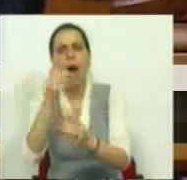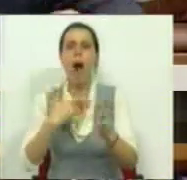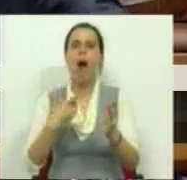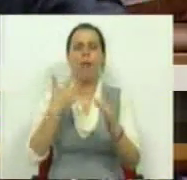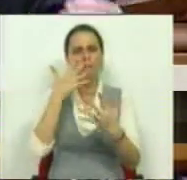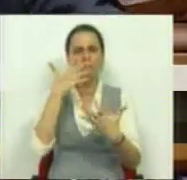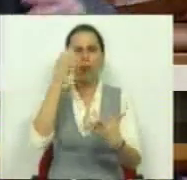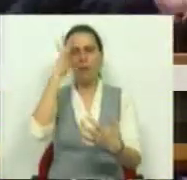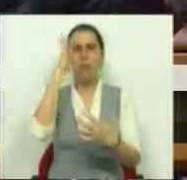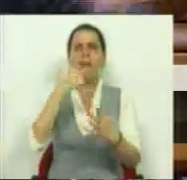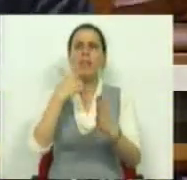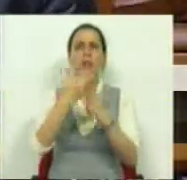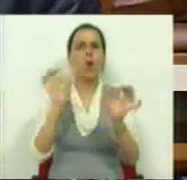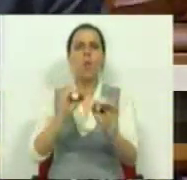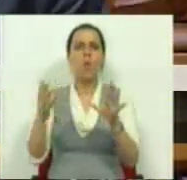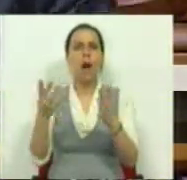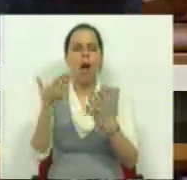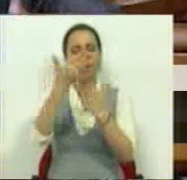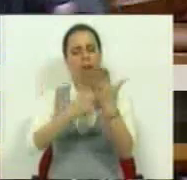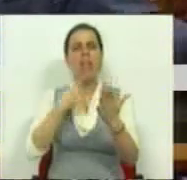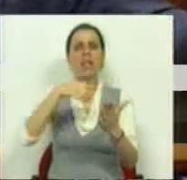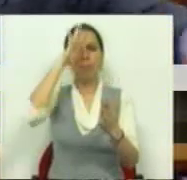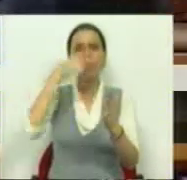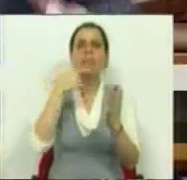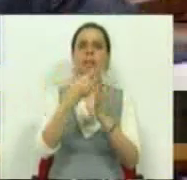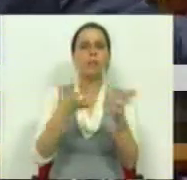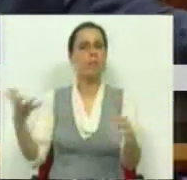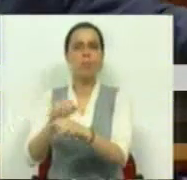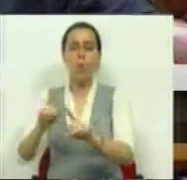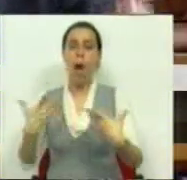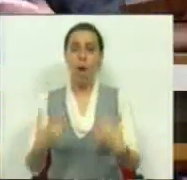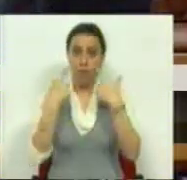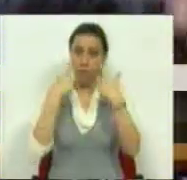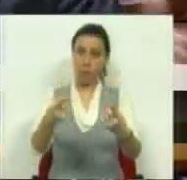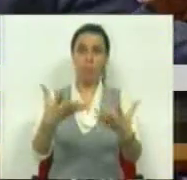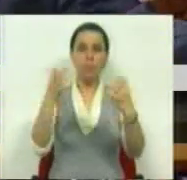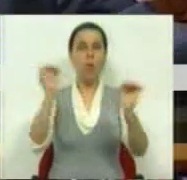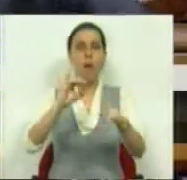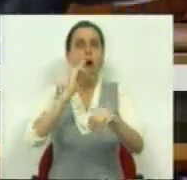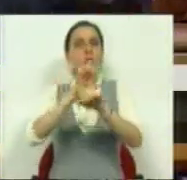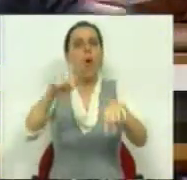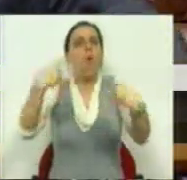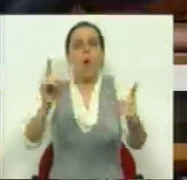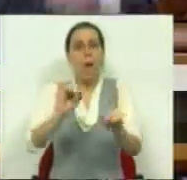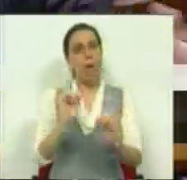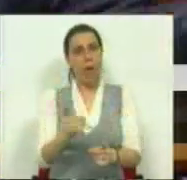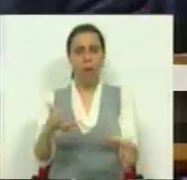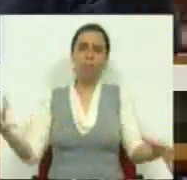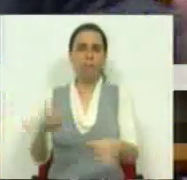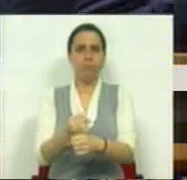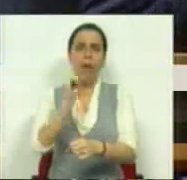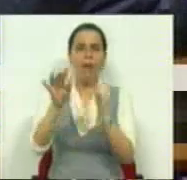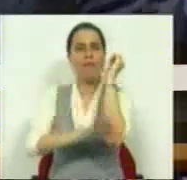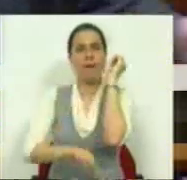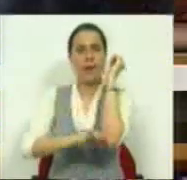decreto papal que diz que não há extinção de freguesias, quando nós estamos aqui à frente dos nossos olhos a ver que não há outra coisa senão a extinção